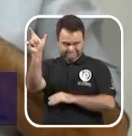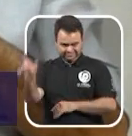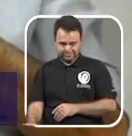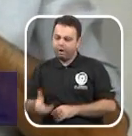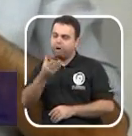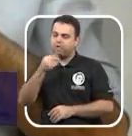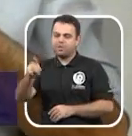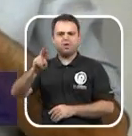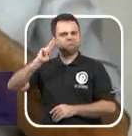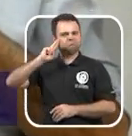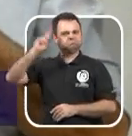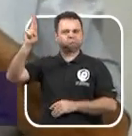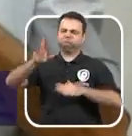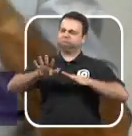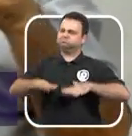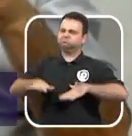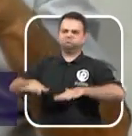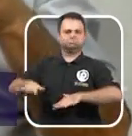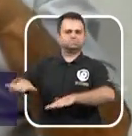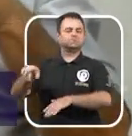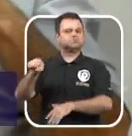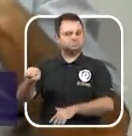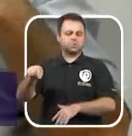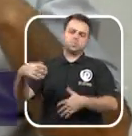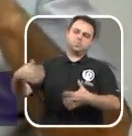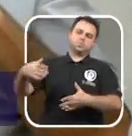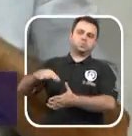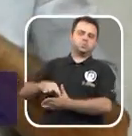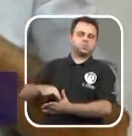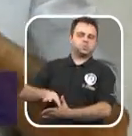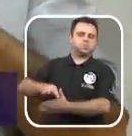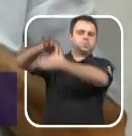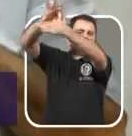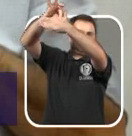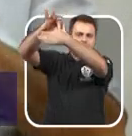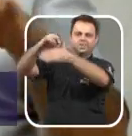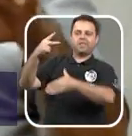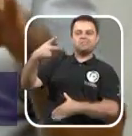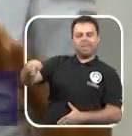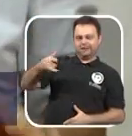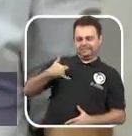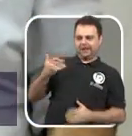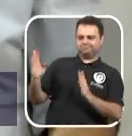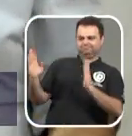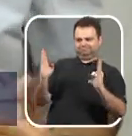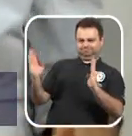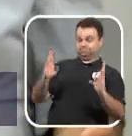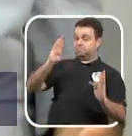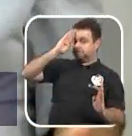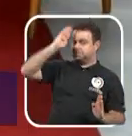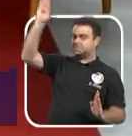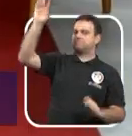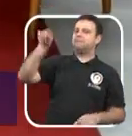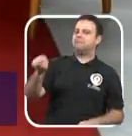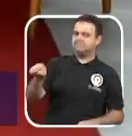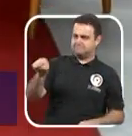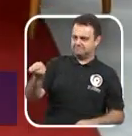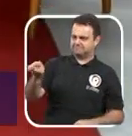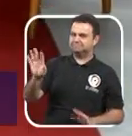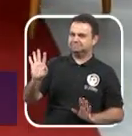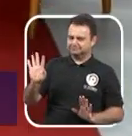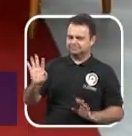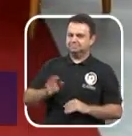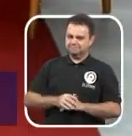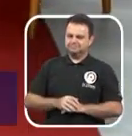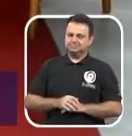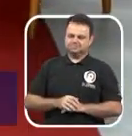fora de série. Né? É uma das principais lideranças do país, da geração dele, na minha opinião, é a principal liderança da geração dele.